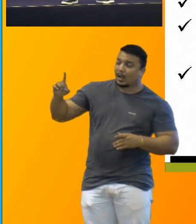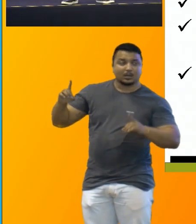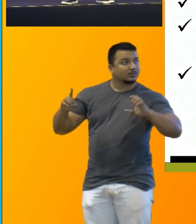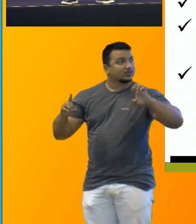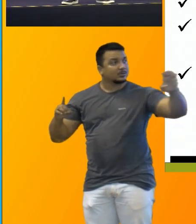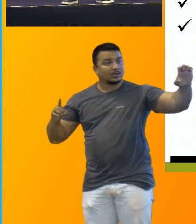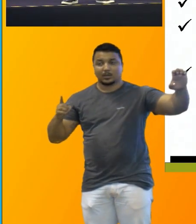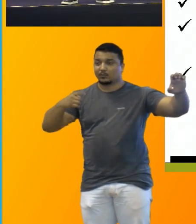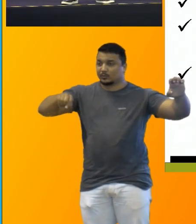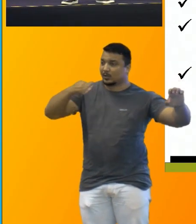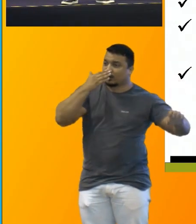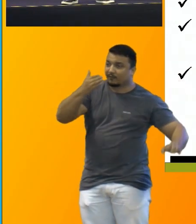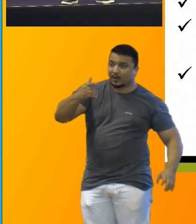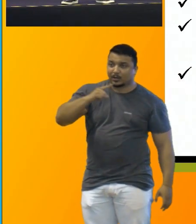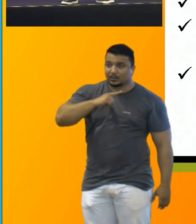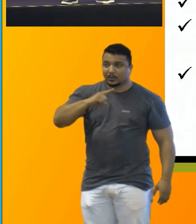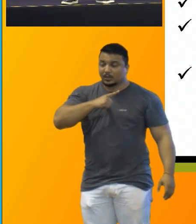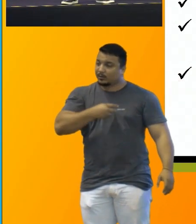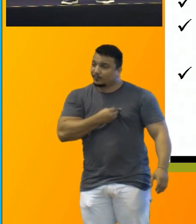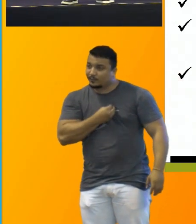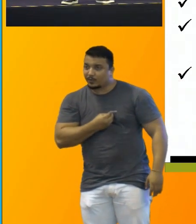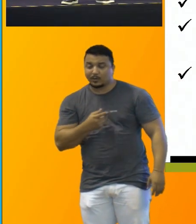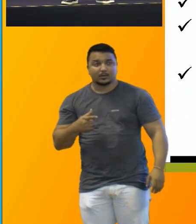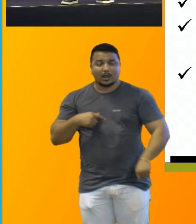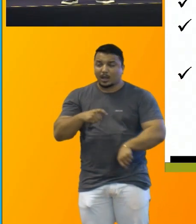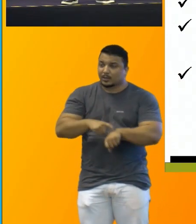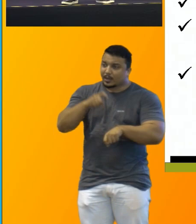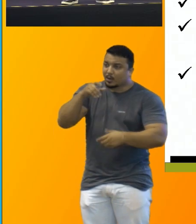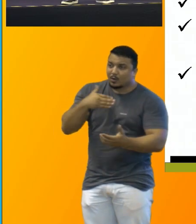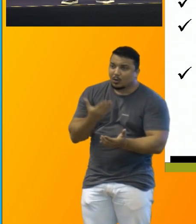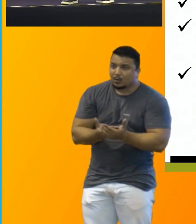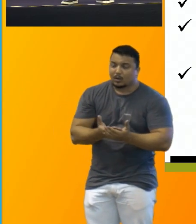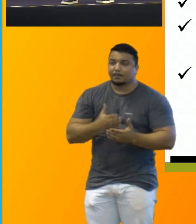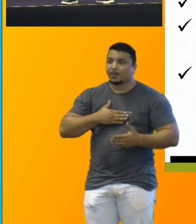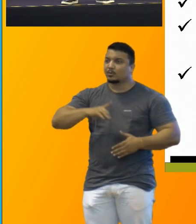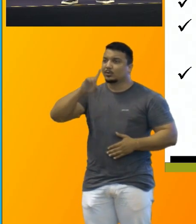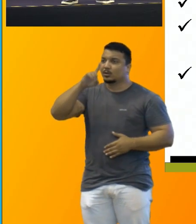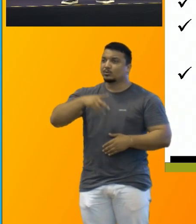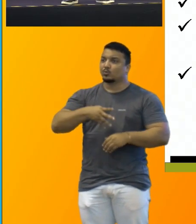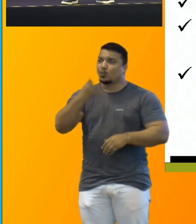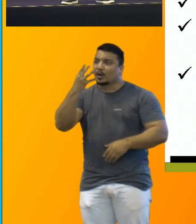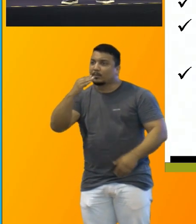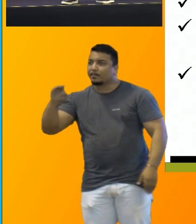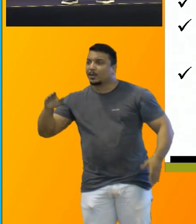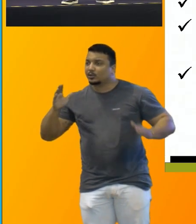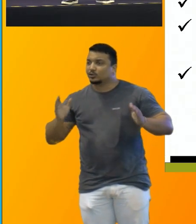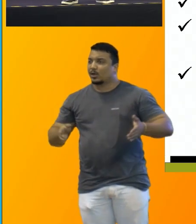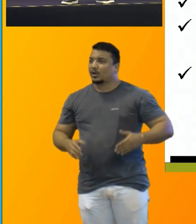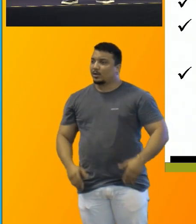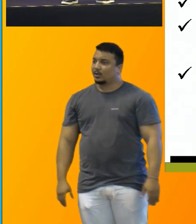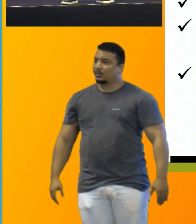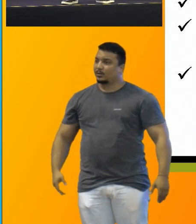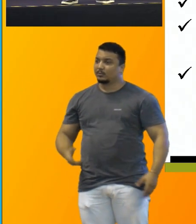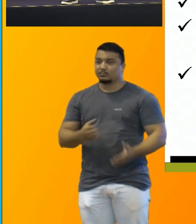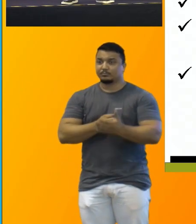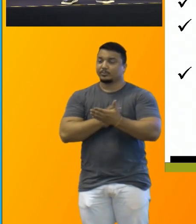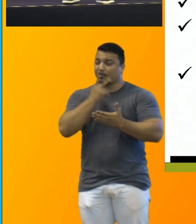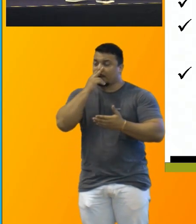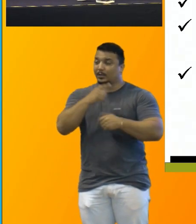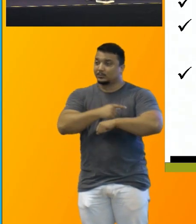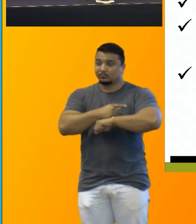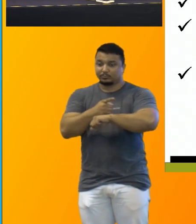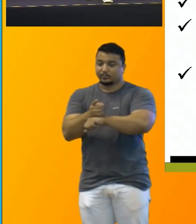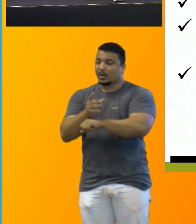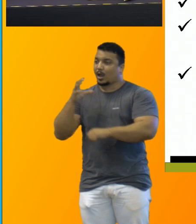na frente, né? Até uma hora dessa, meu Deus, já é 4h30. Olha como está passando